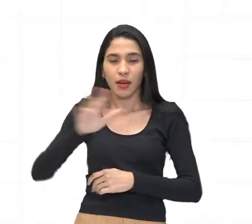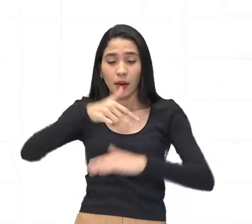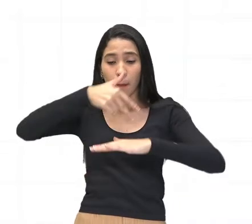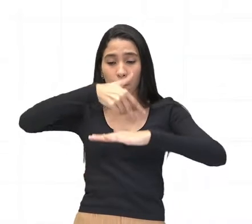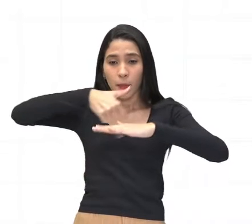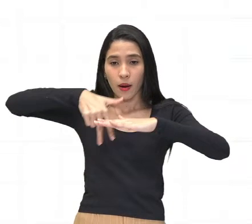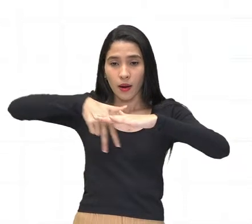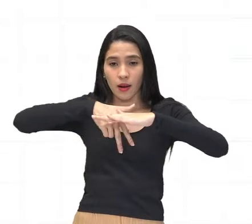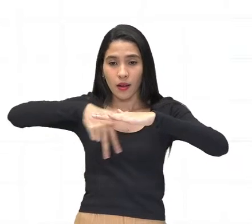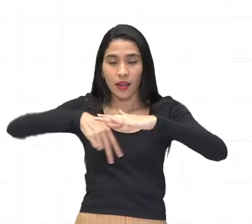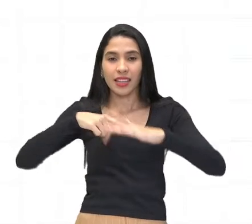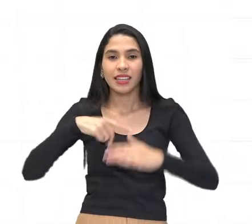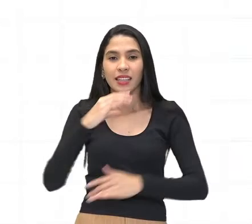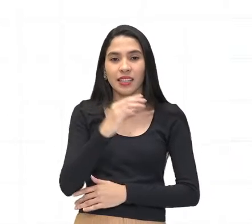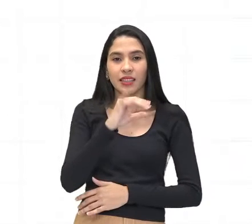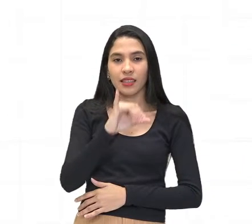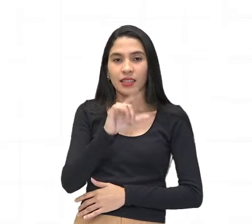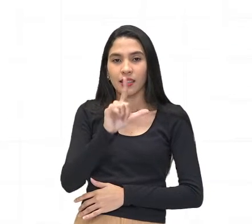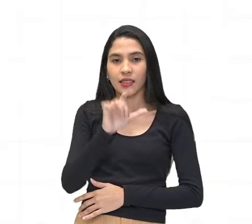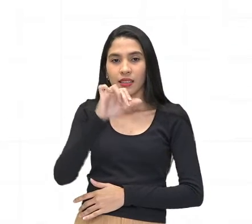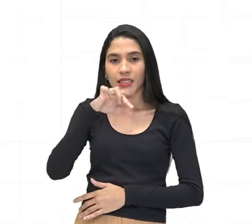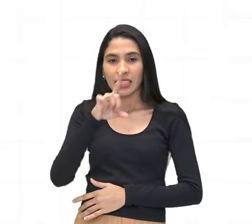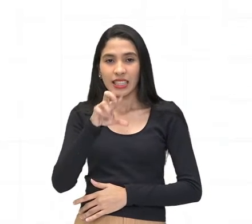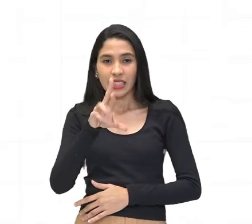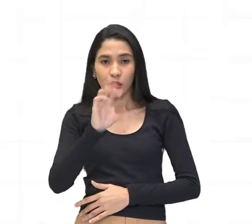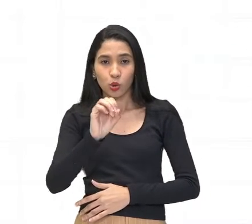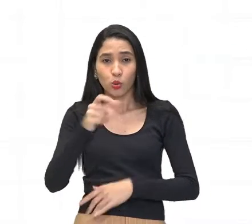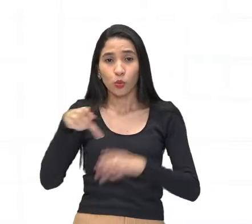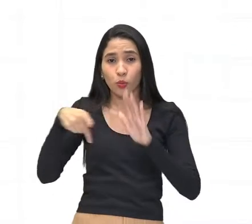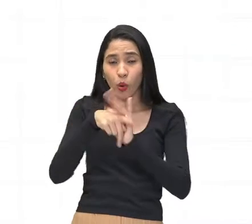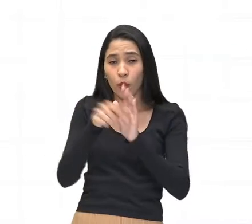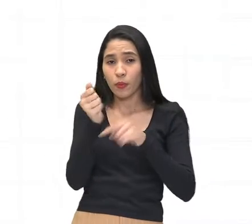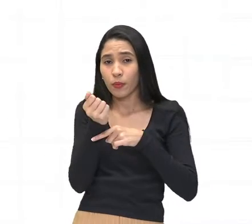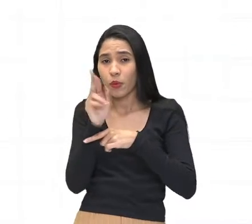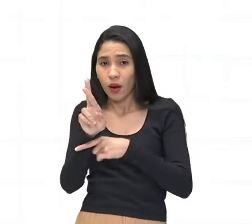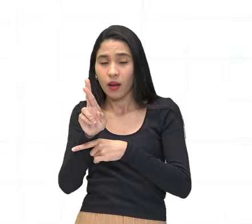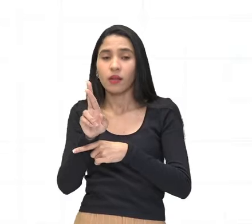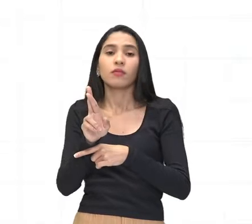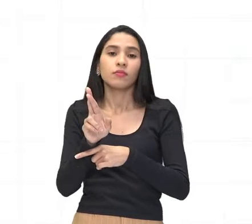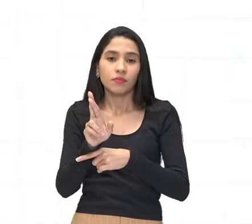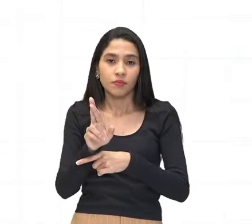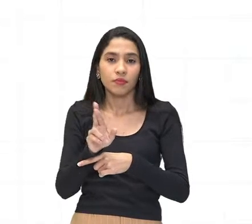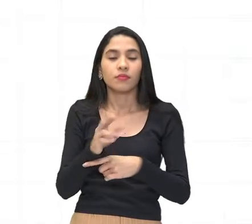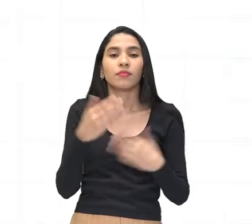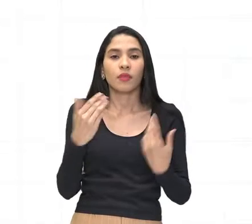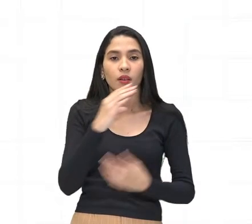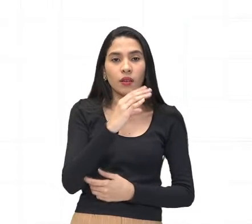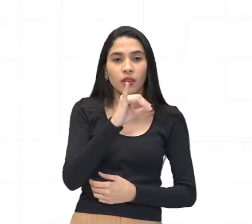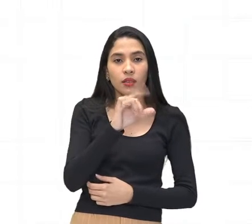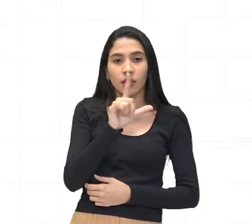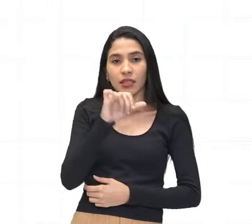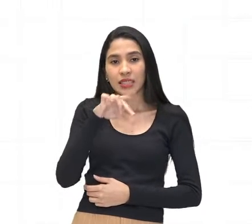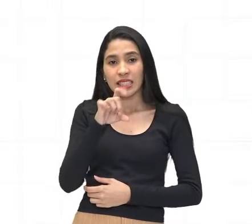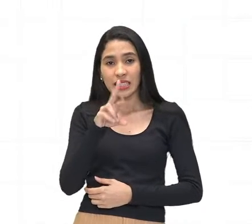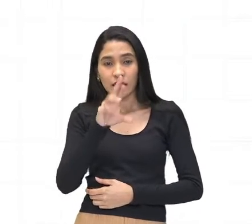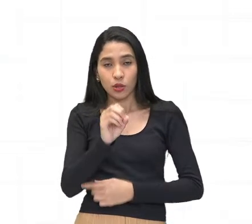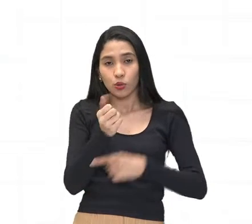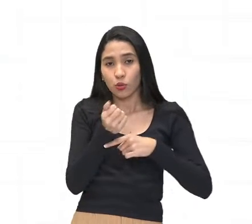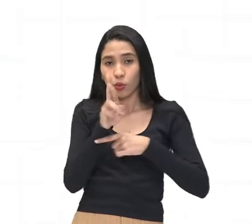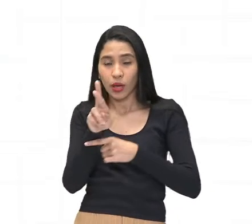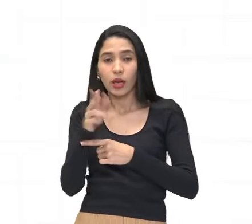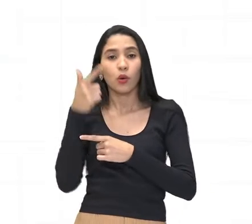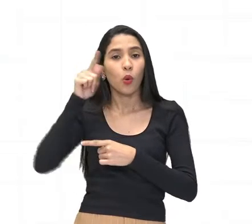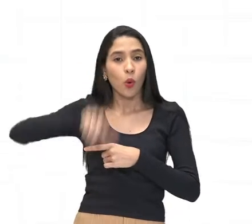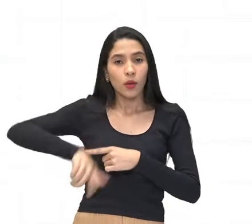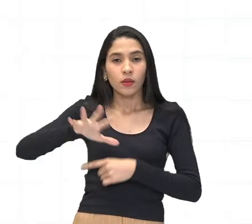utilizam cilindros de ar, certo? E com esses cilindros de ar, eles conseguem